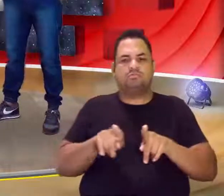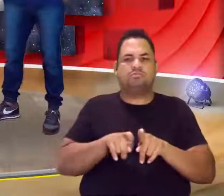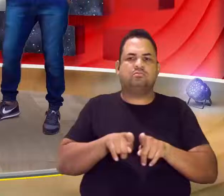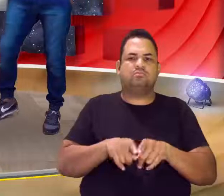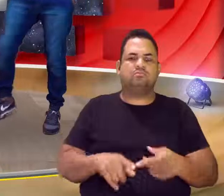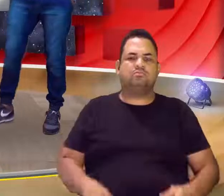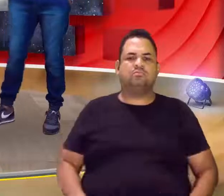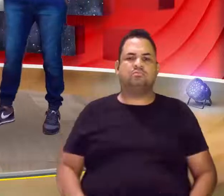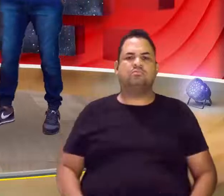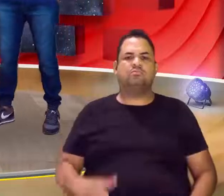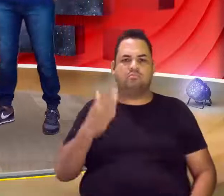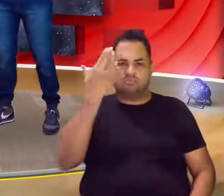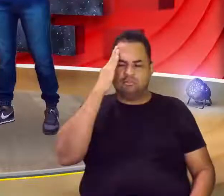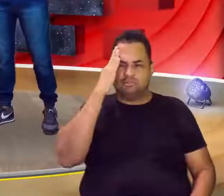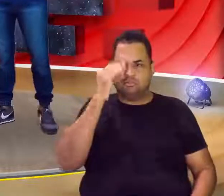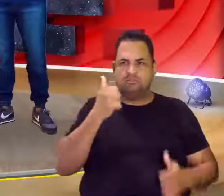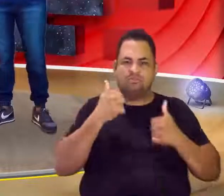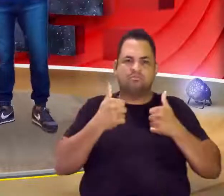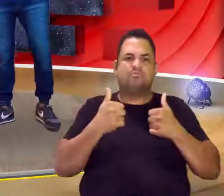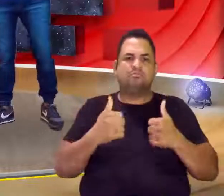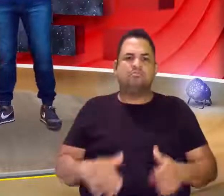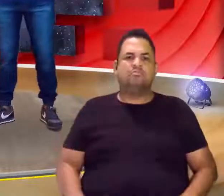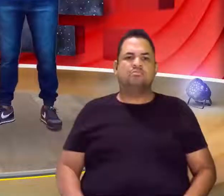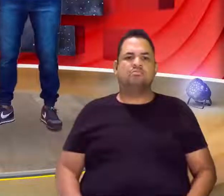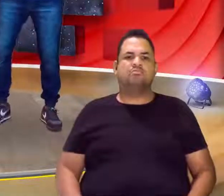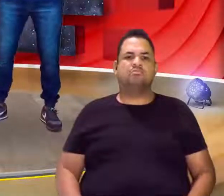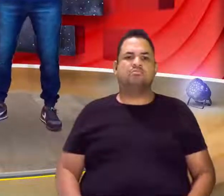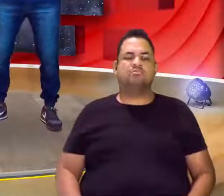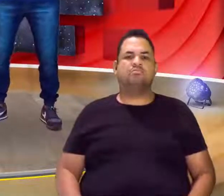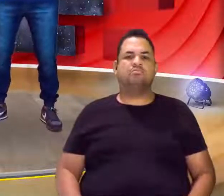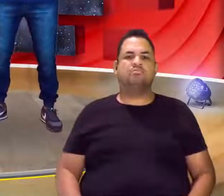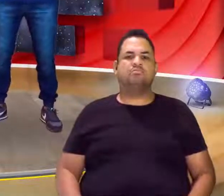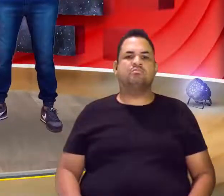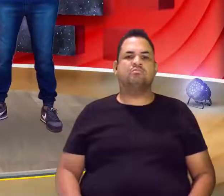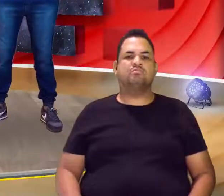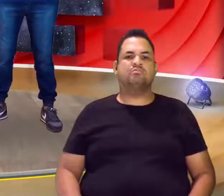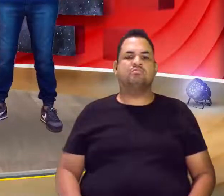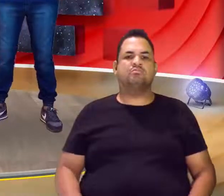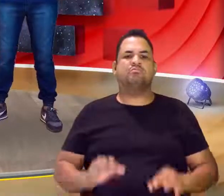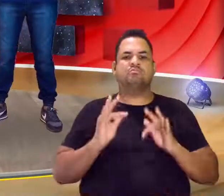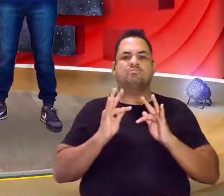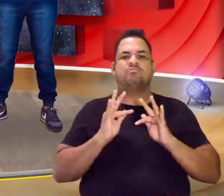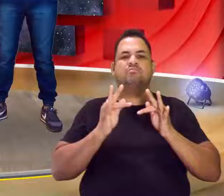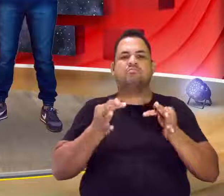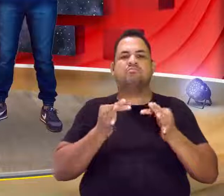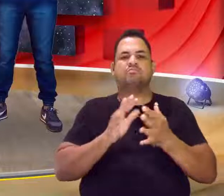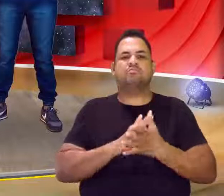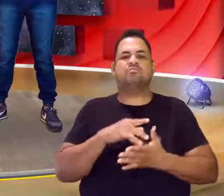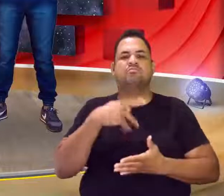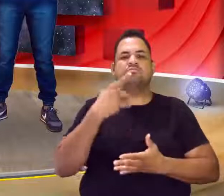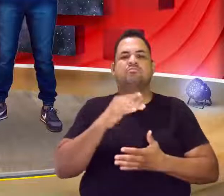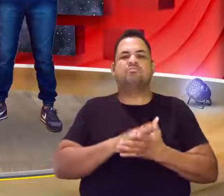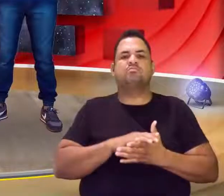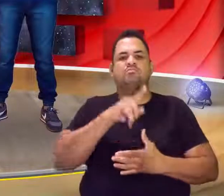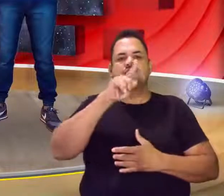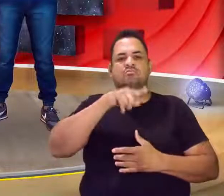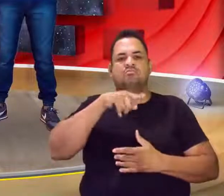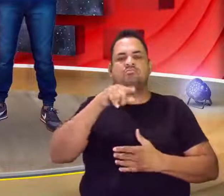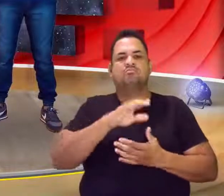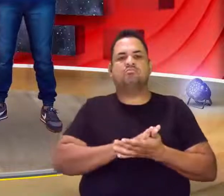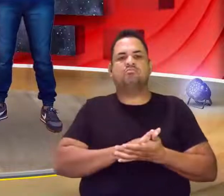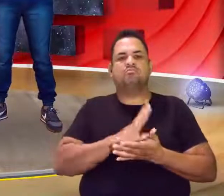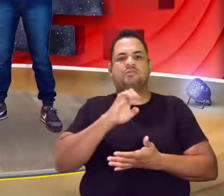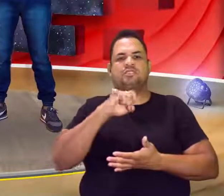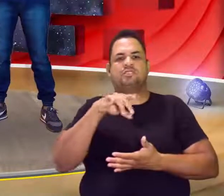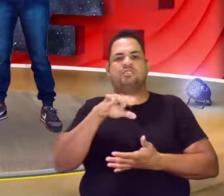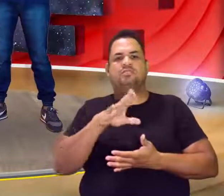Né? Entendeu? Valeu? Então, é assim que funciona, né? E para finalizar, a gente vai falar um pouquinho de estatística, que é o assunto